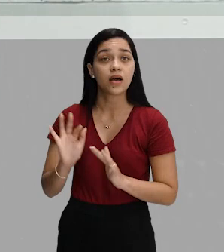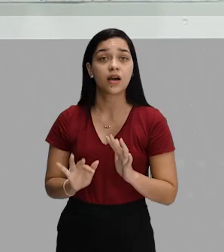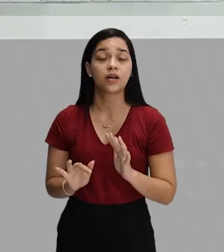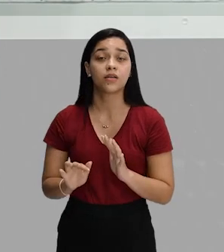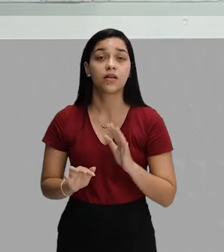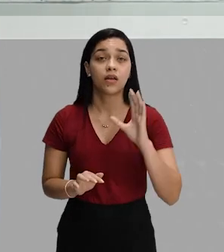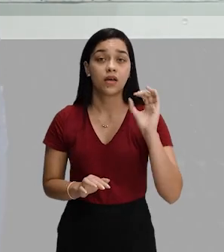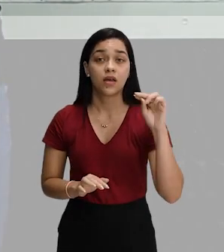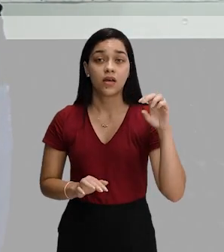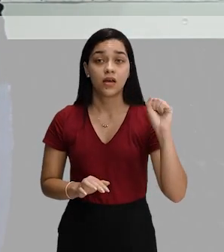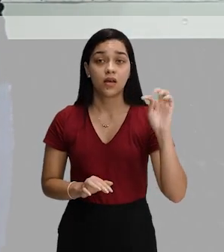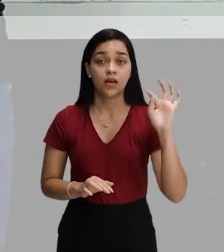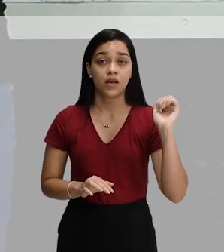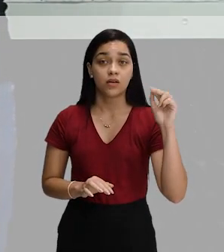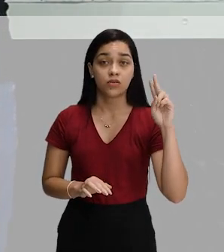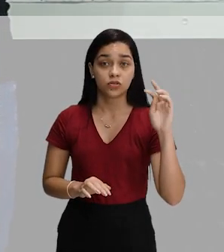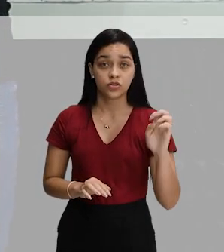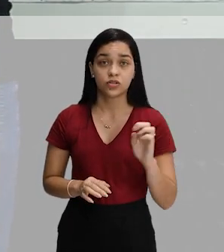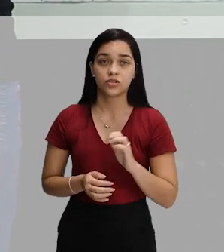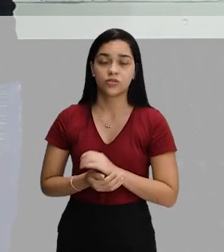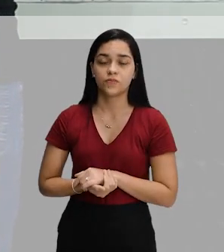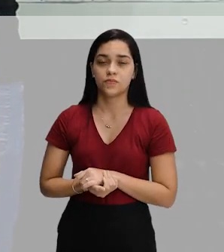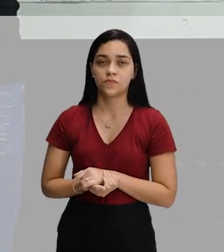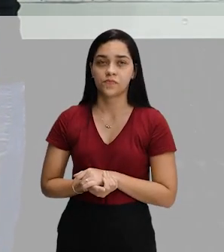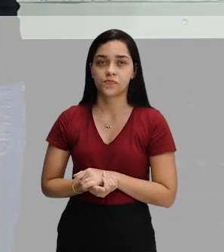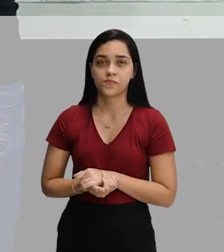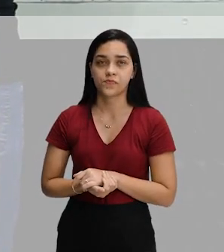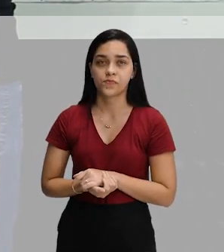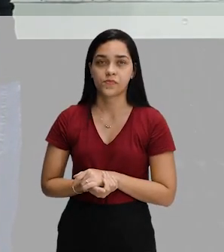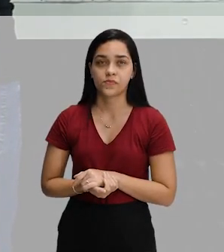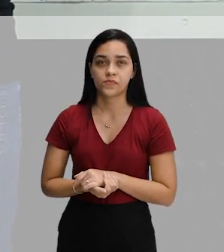função constante. Função